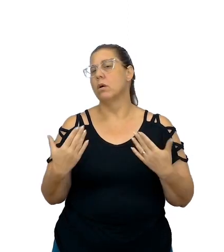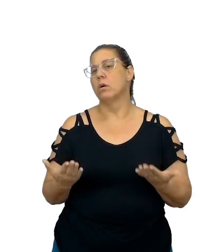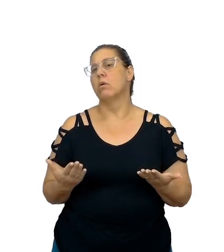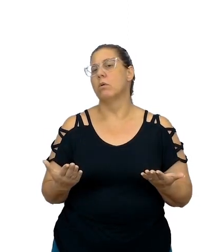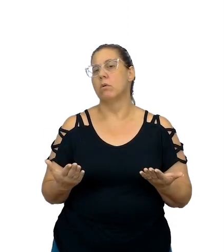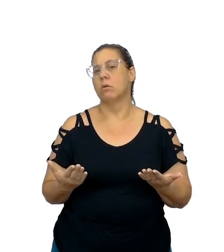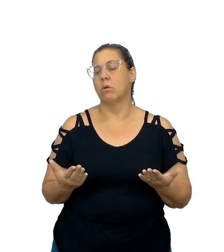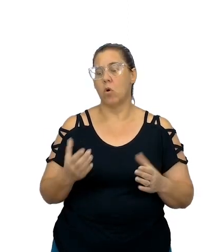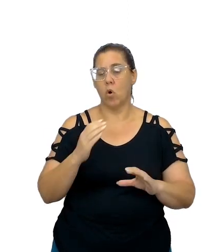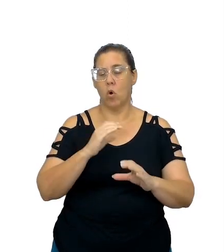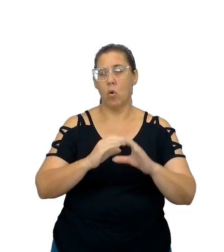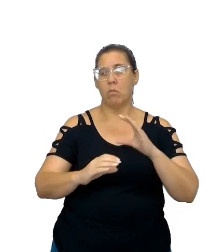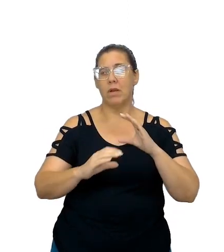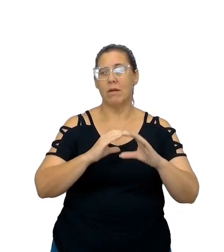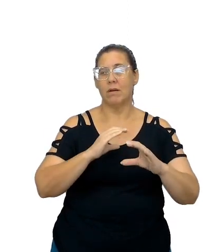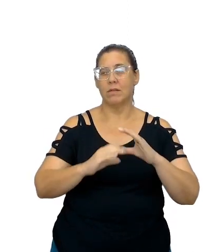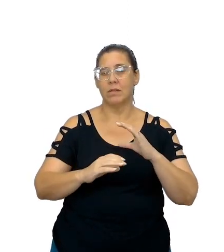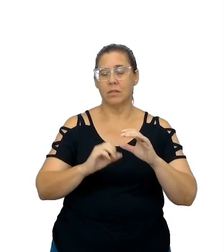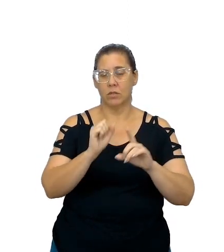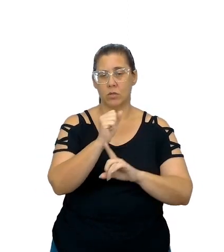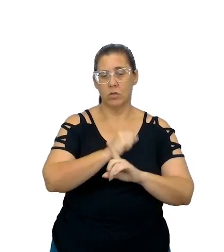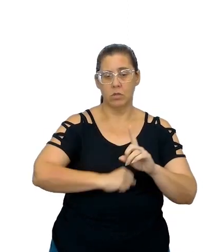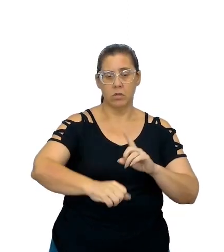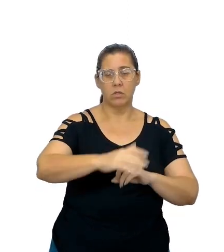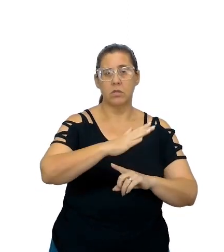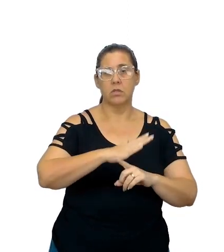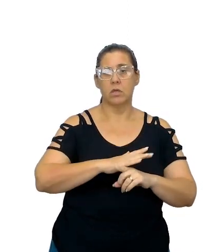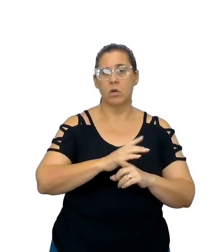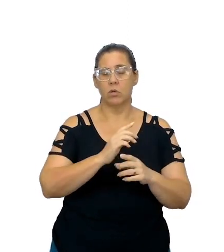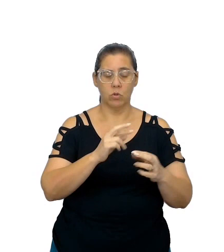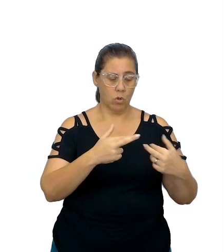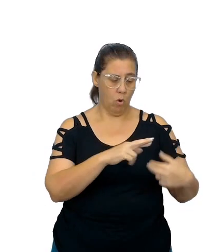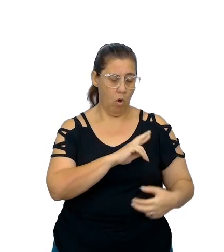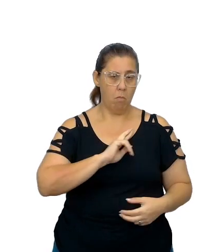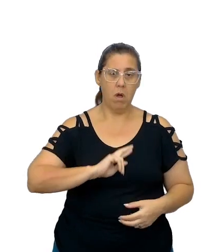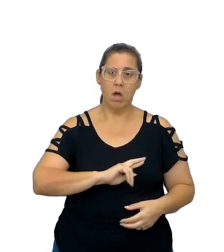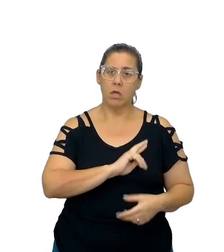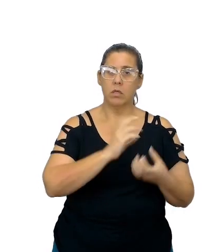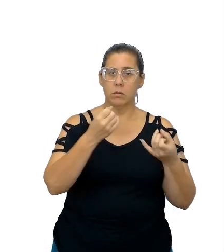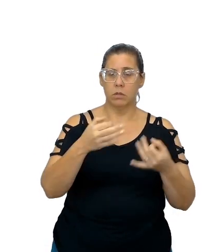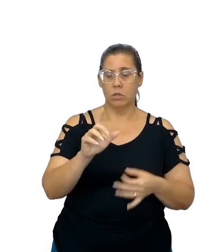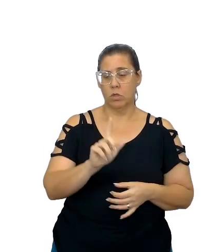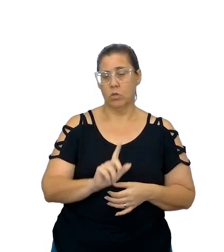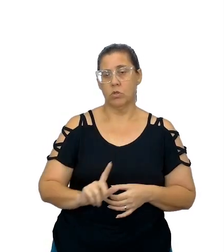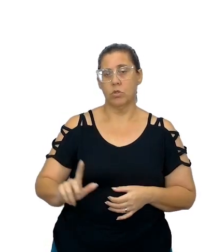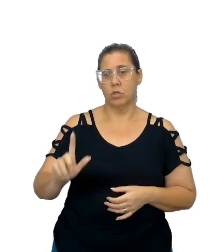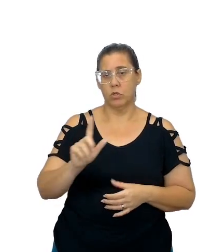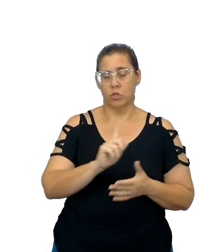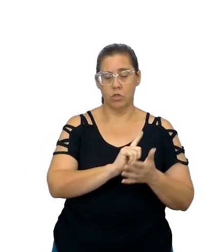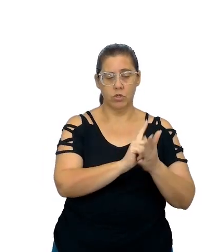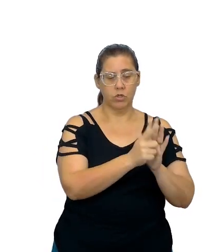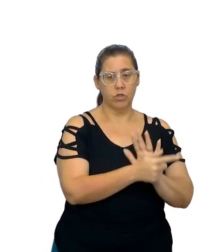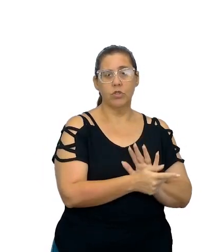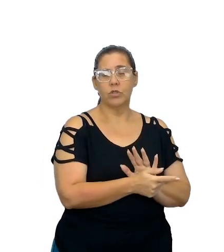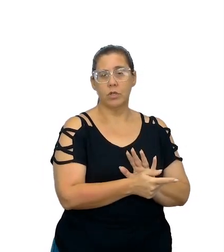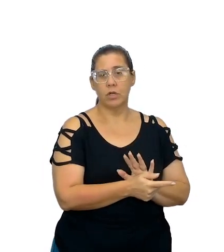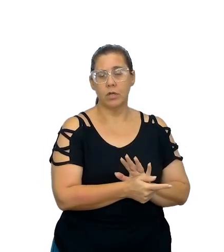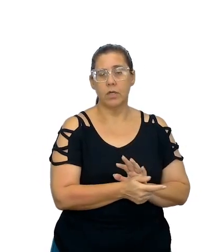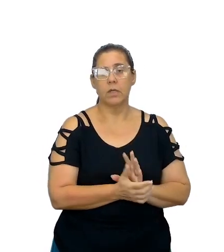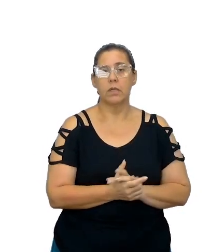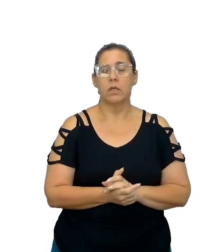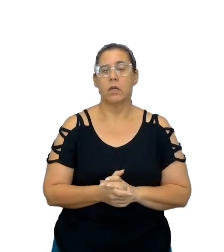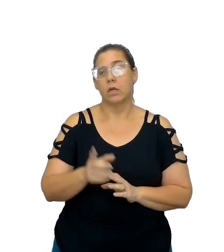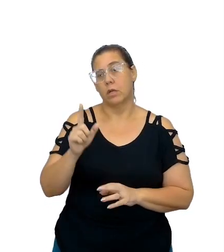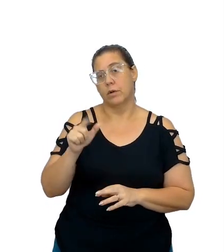social de comunicação do romance? Nós estamos falando de um gênero que trabalha com cultura literária ficcional, não é?